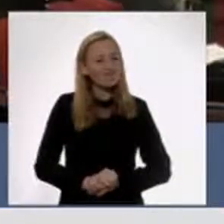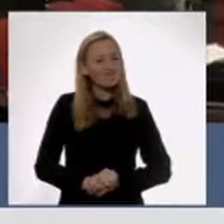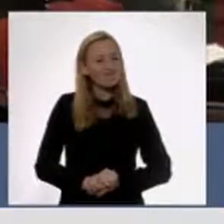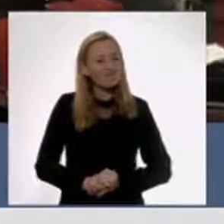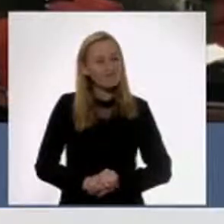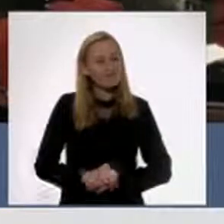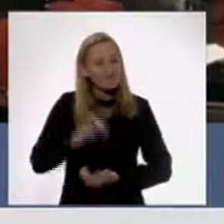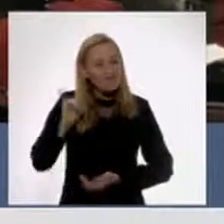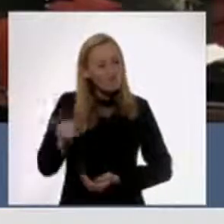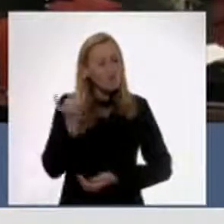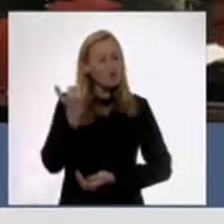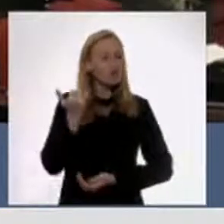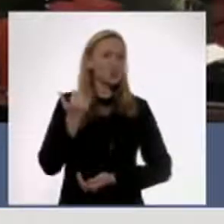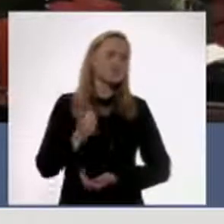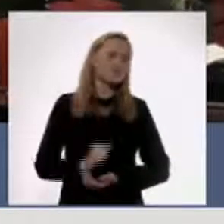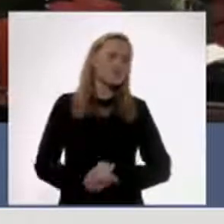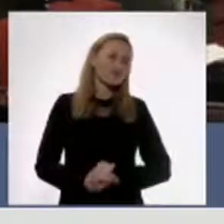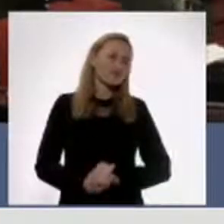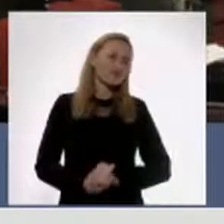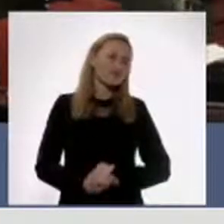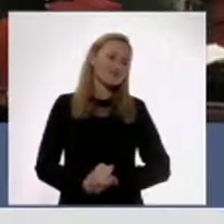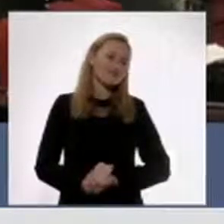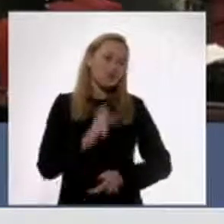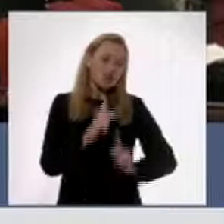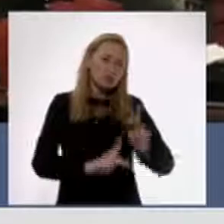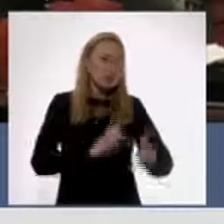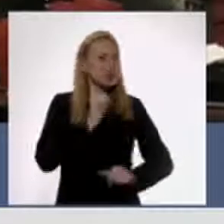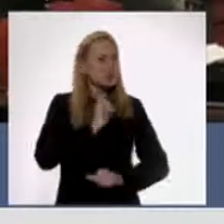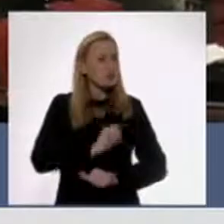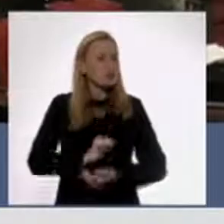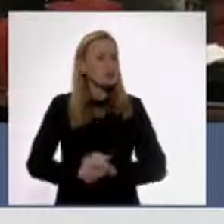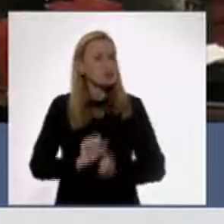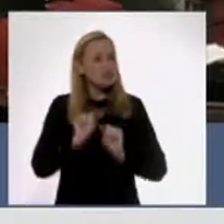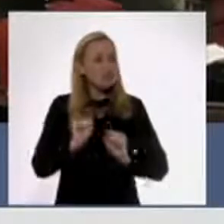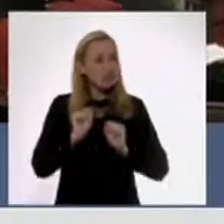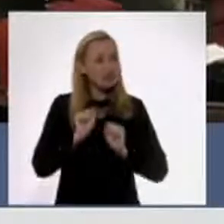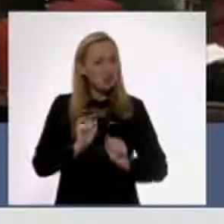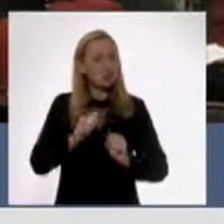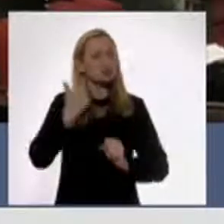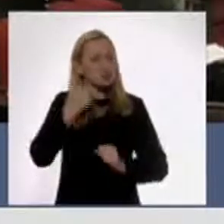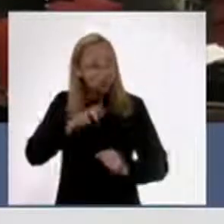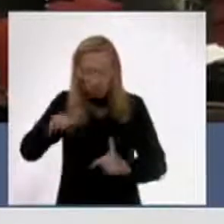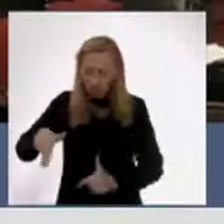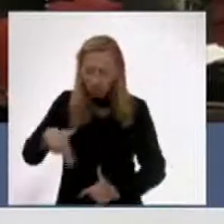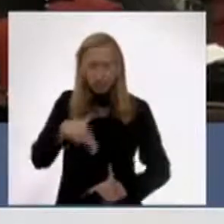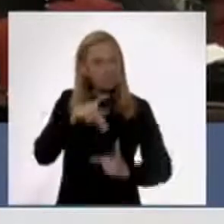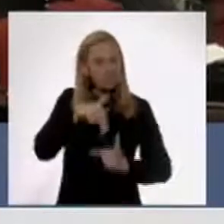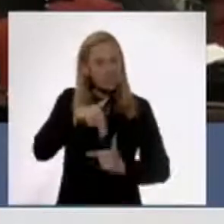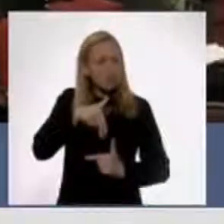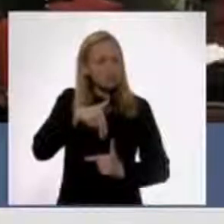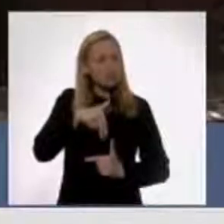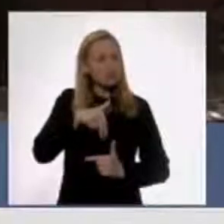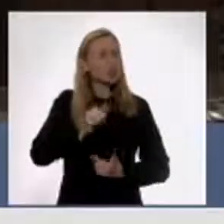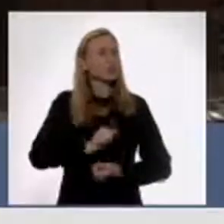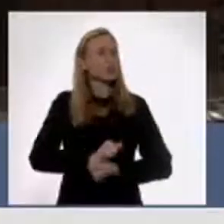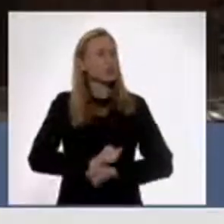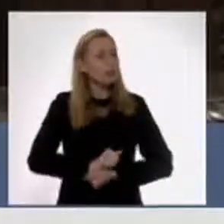imensamente essa oportunidade ao povo fluminense de poder ocupar mais uma vez essa tribuna.